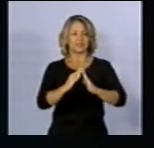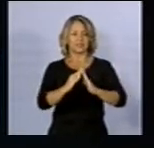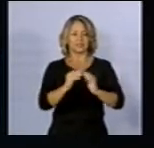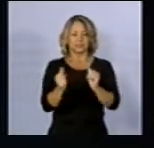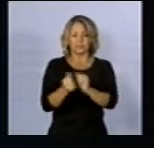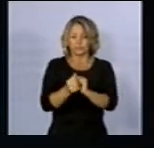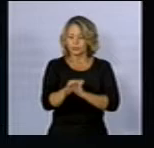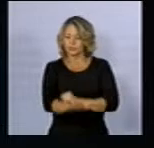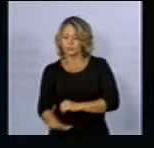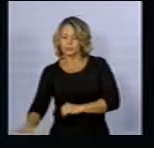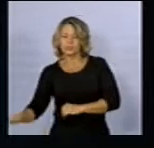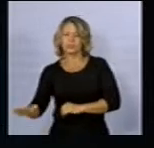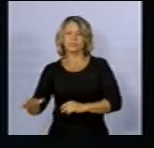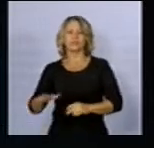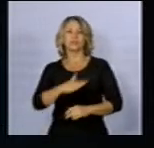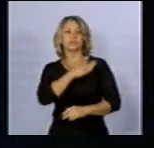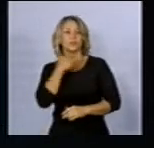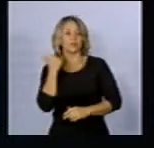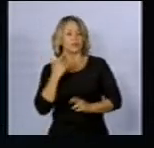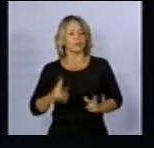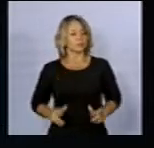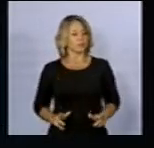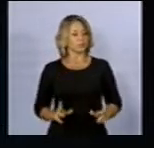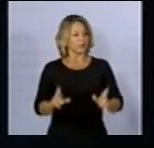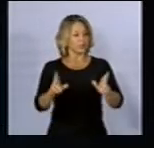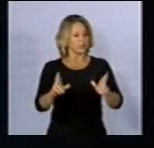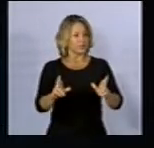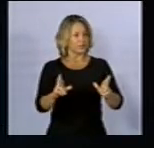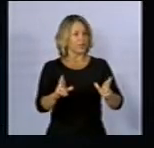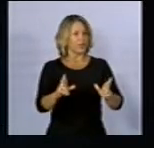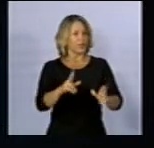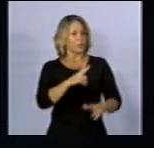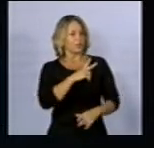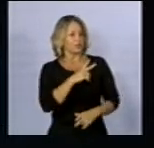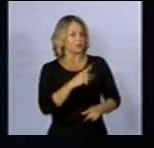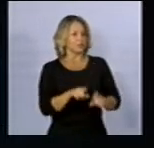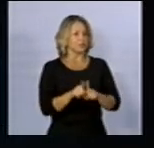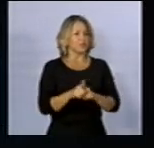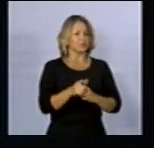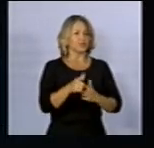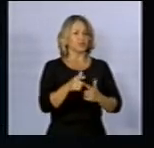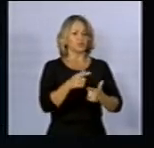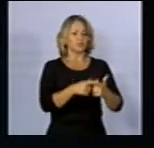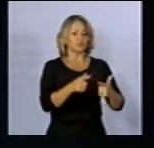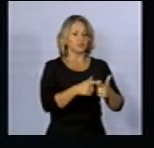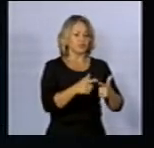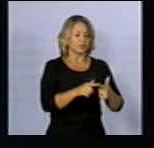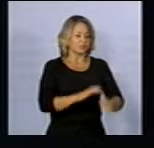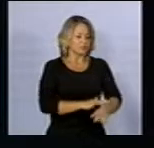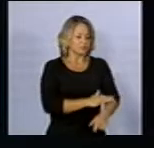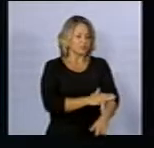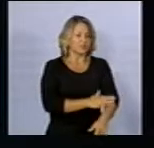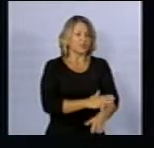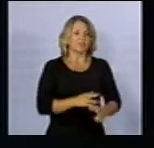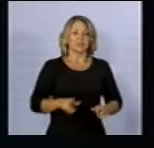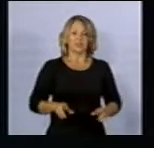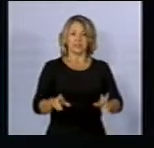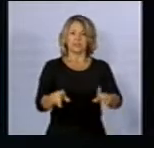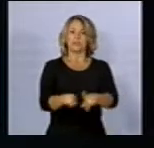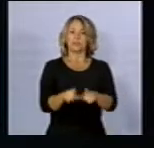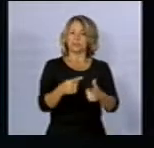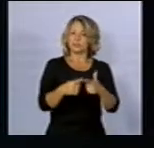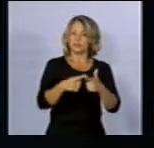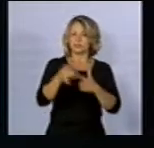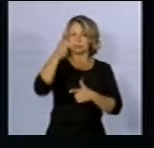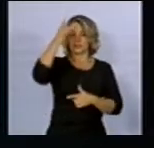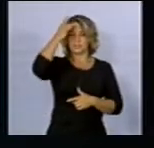crianças falecidas com câncer, particularmente leucemias e tumores de cérebro, um aumento